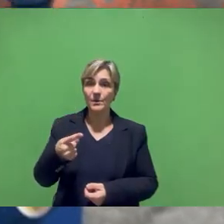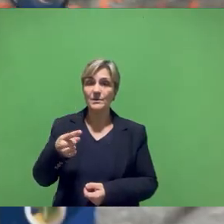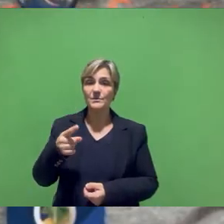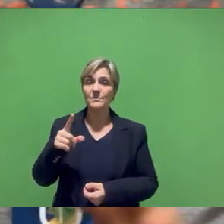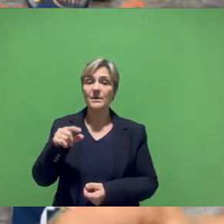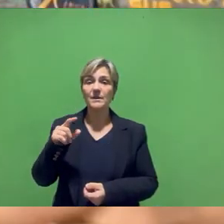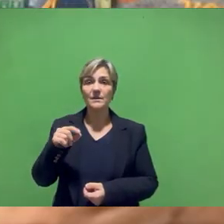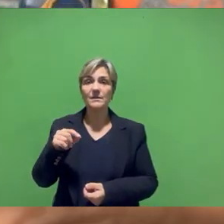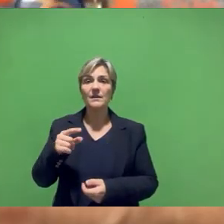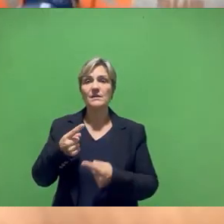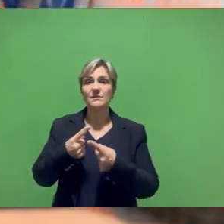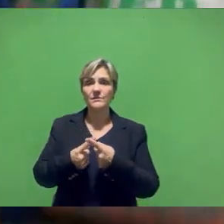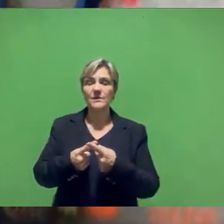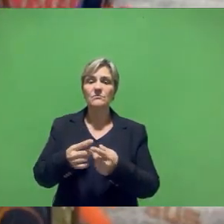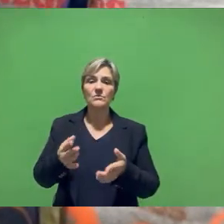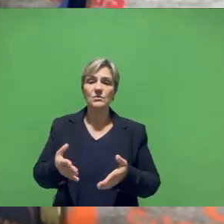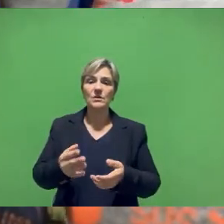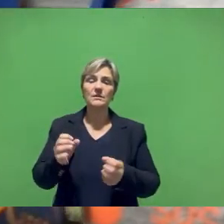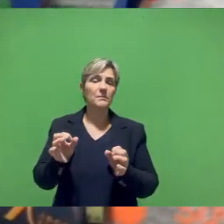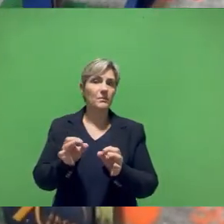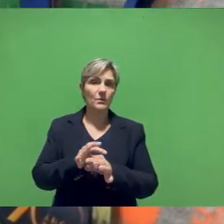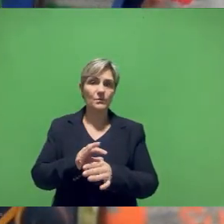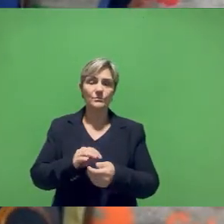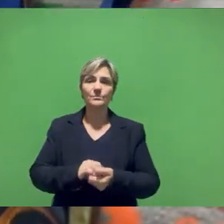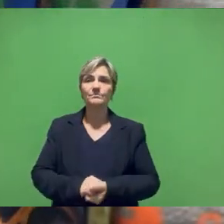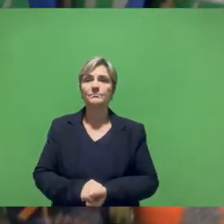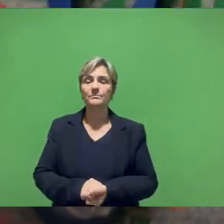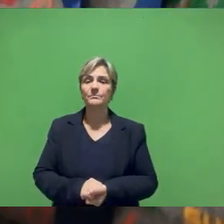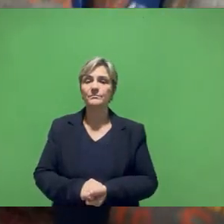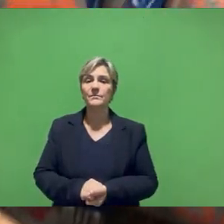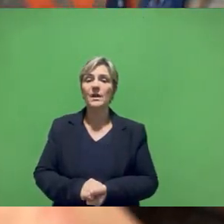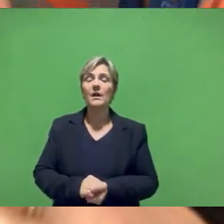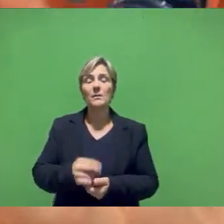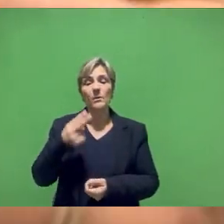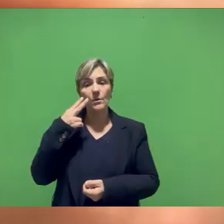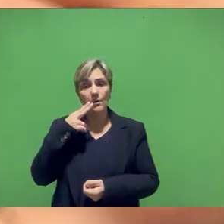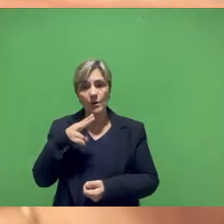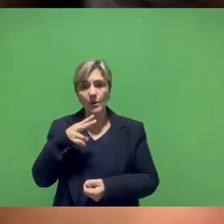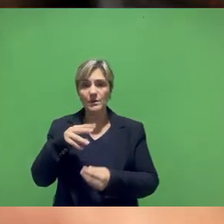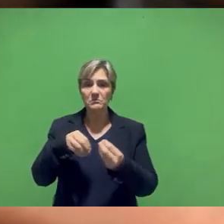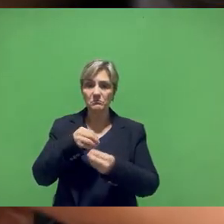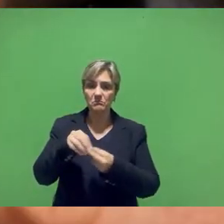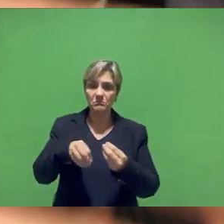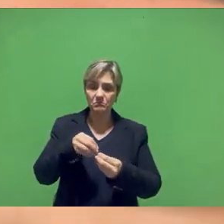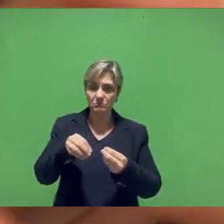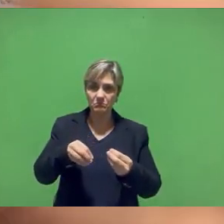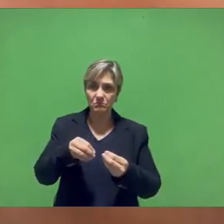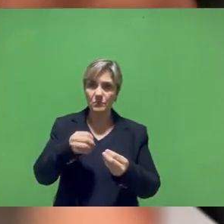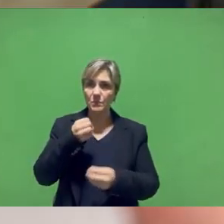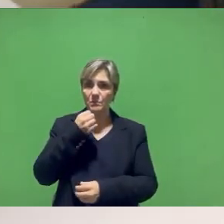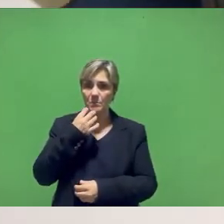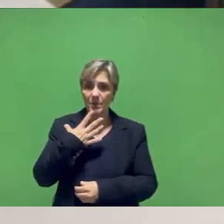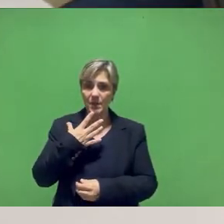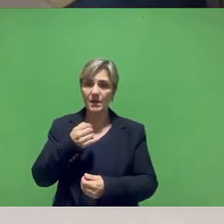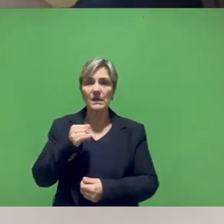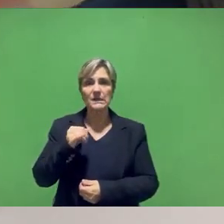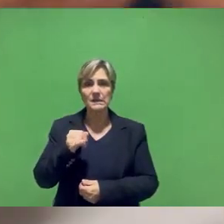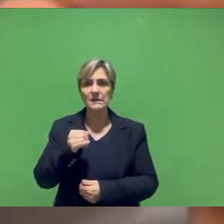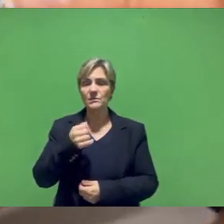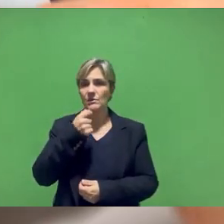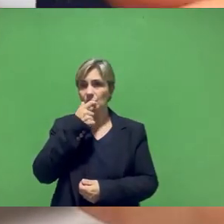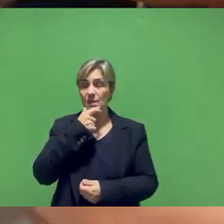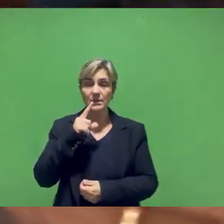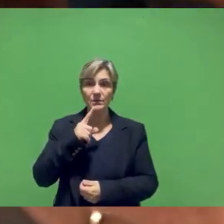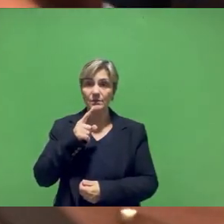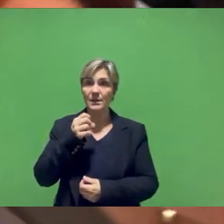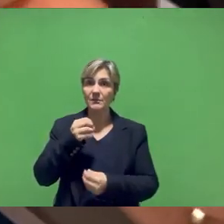vezes, 10 vezes já é suficiente. Bom, e olha se misturou bem, se não tiver nenhum grumo, se tiver algum grumo, mistura novamente